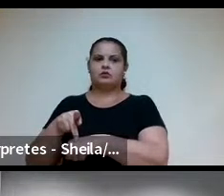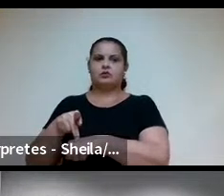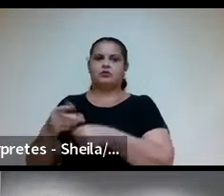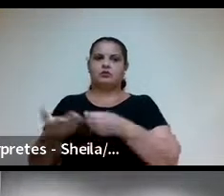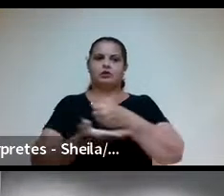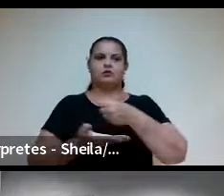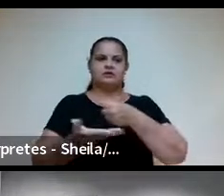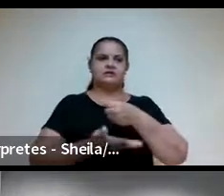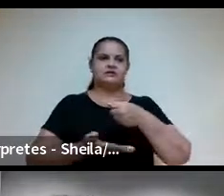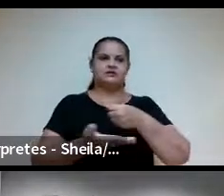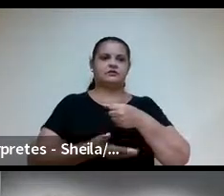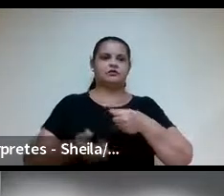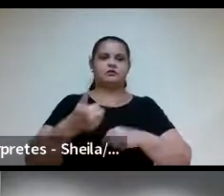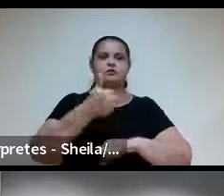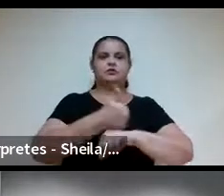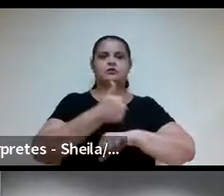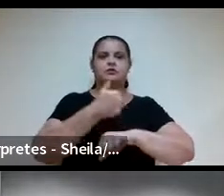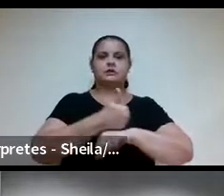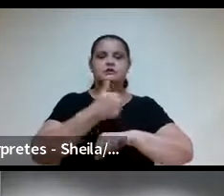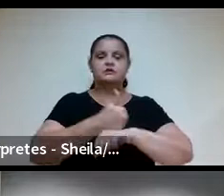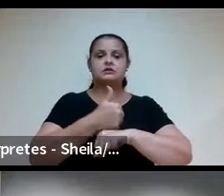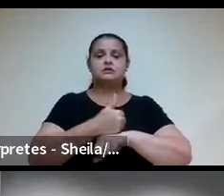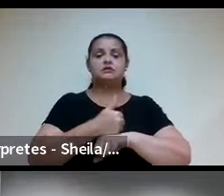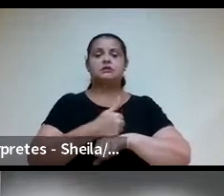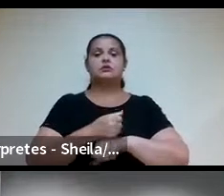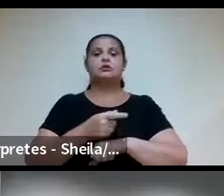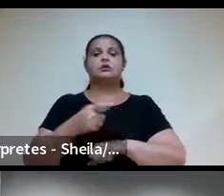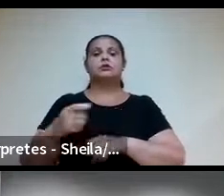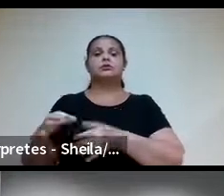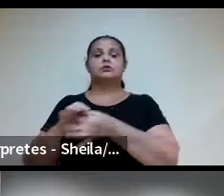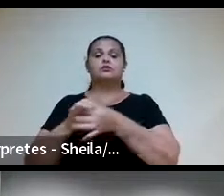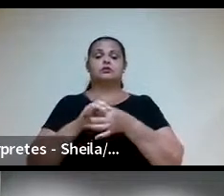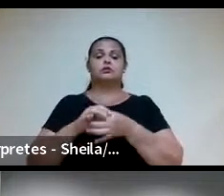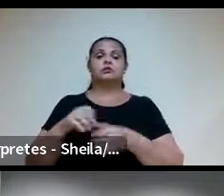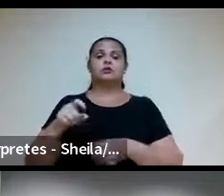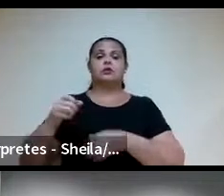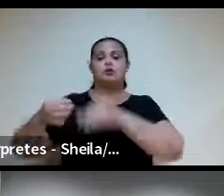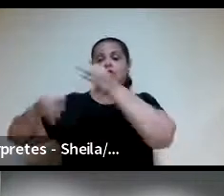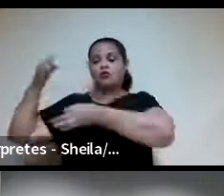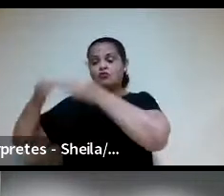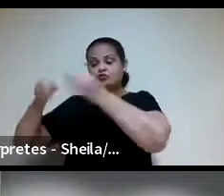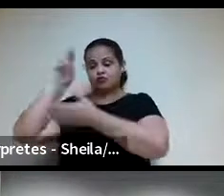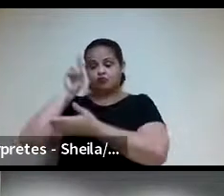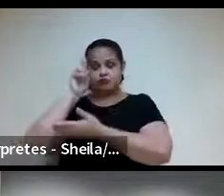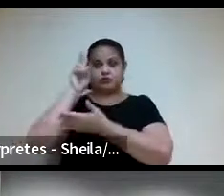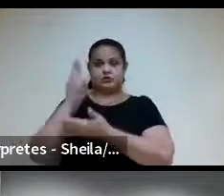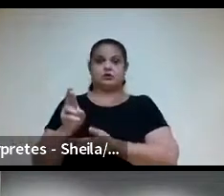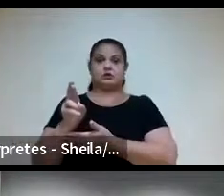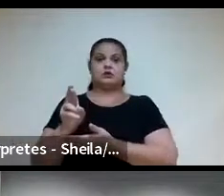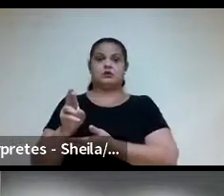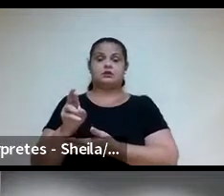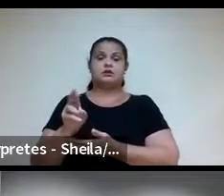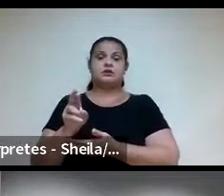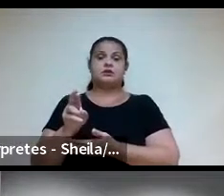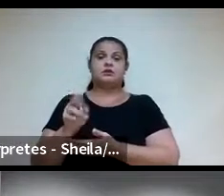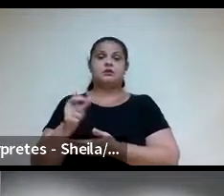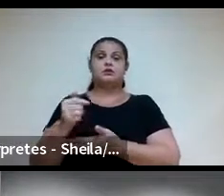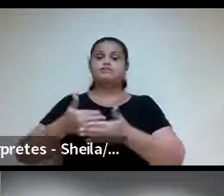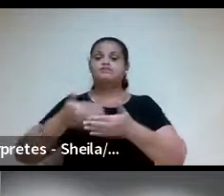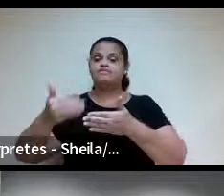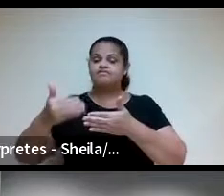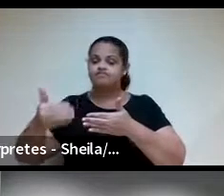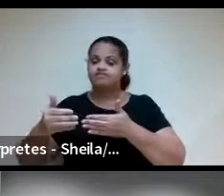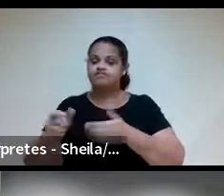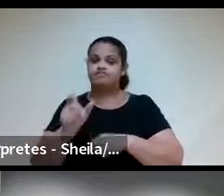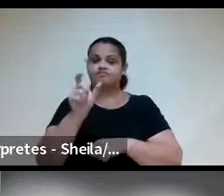inicia na fase do cumprimento de sentença, ou seja, após o trânsito em julgado da decisão, hora questionada, passando então a integrar a lide